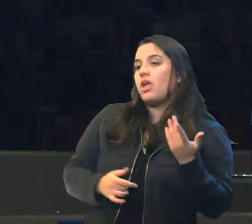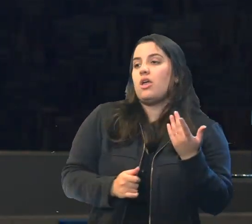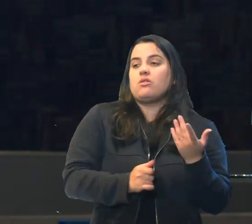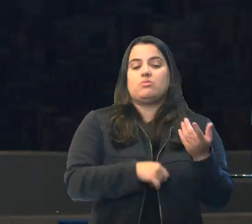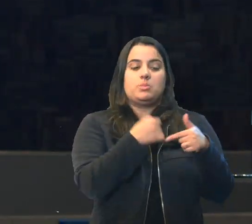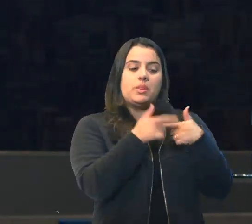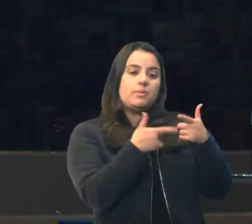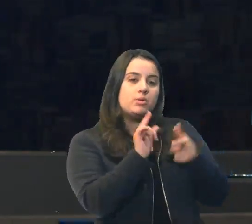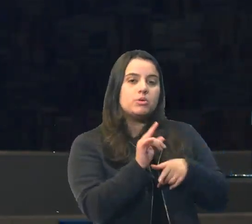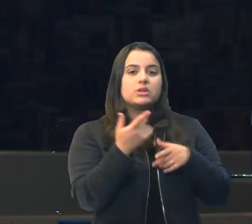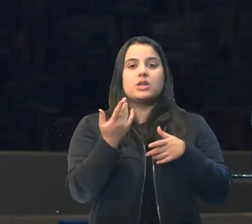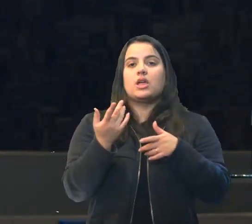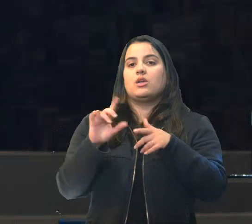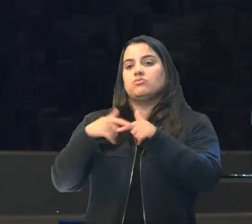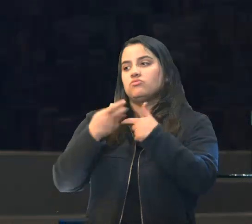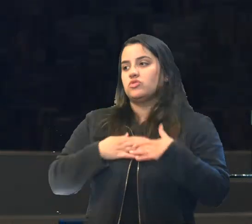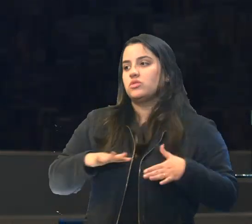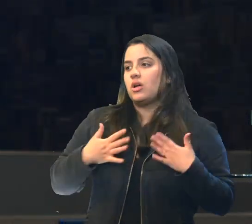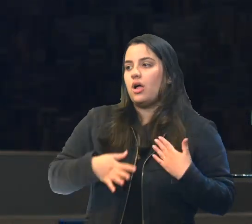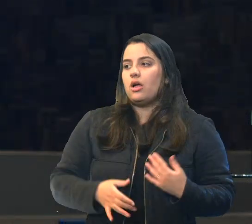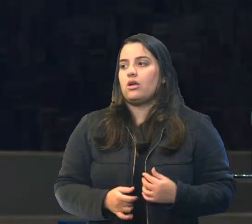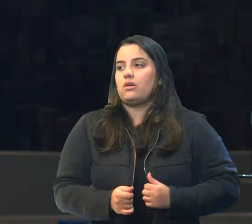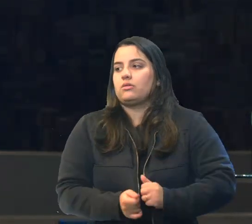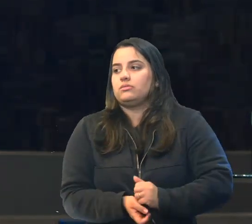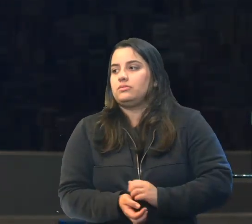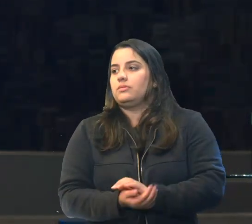Jesus, trabalha um pouquinho, descansa.